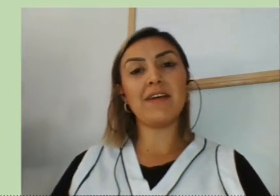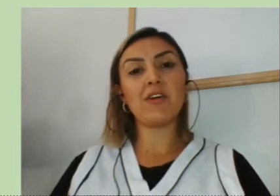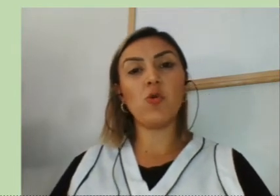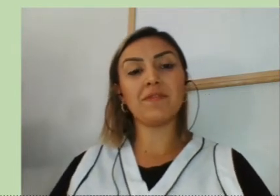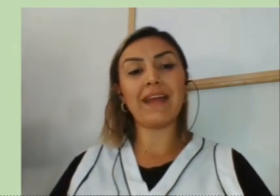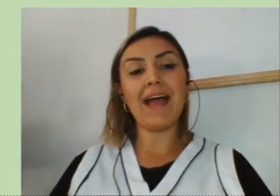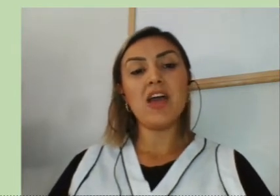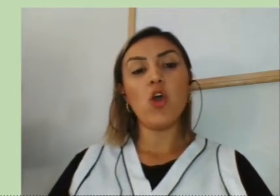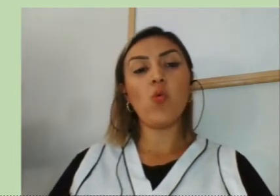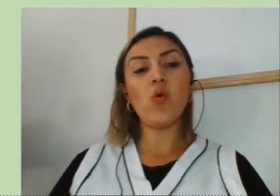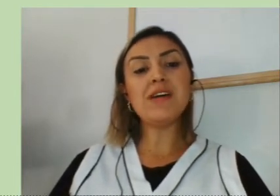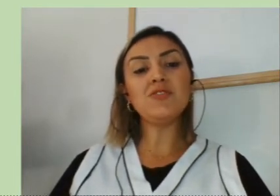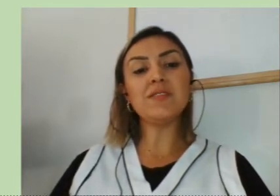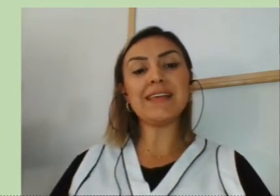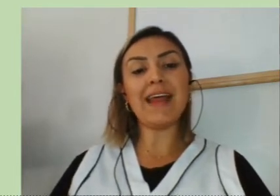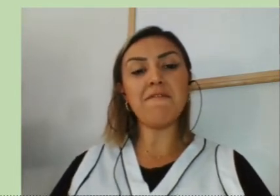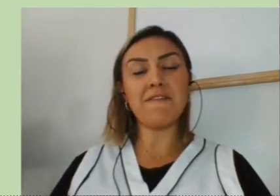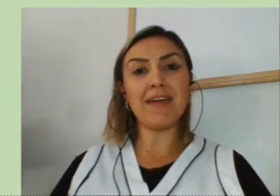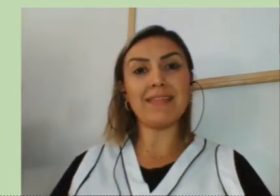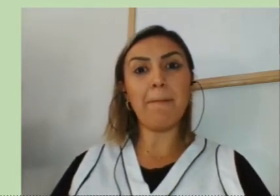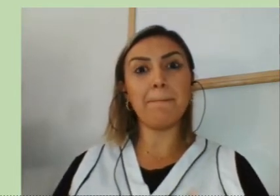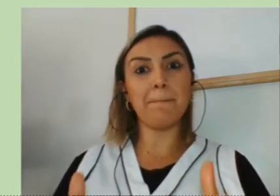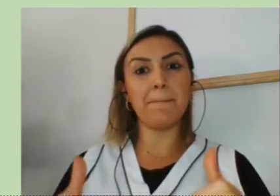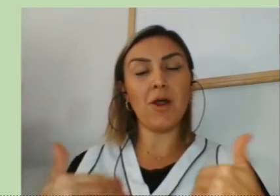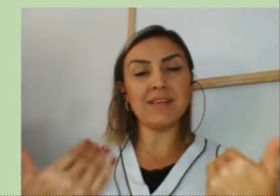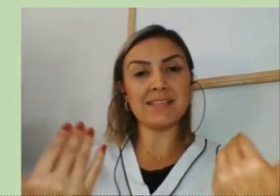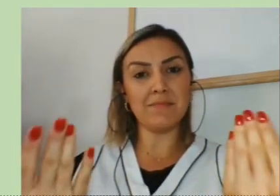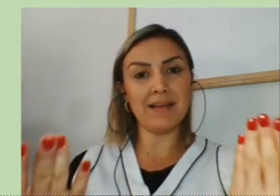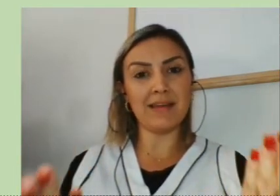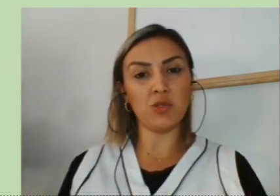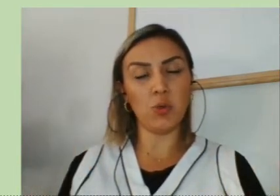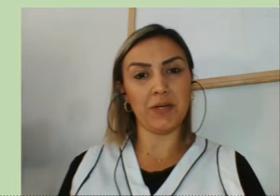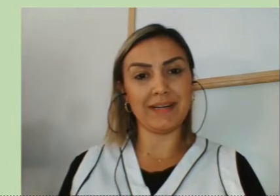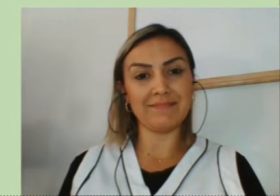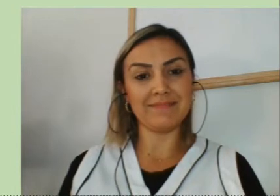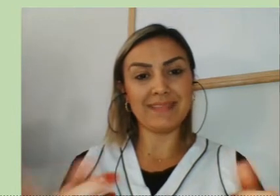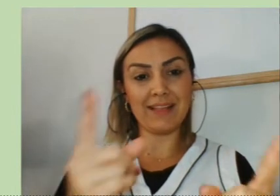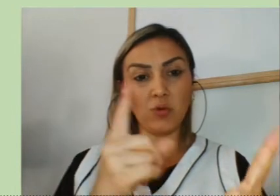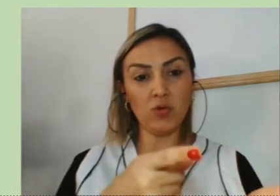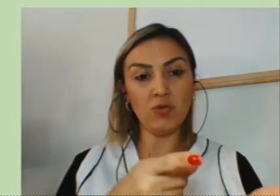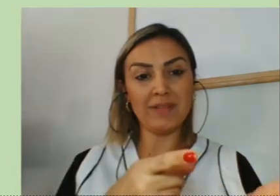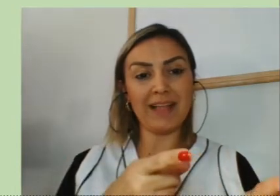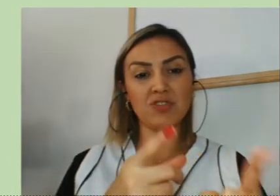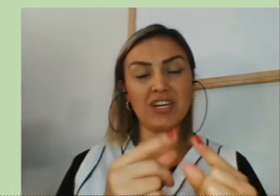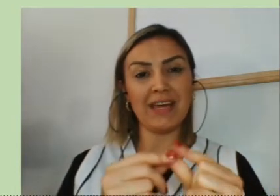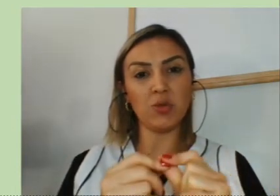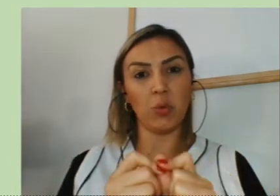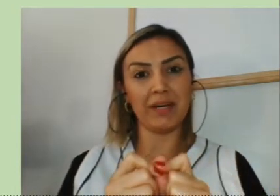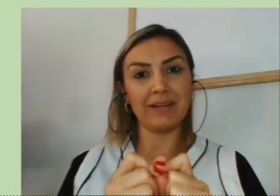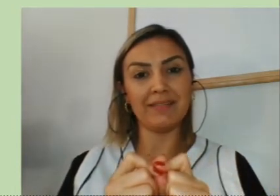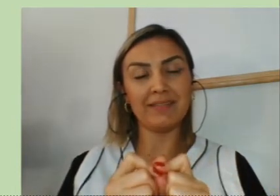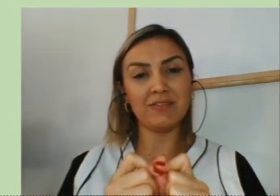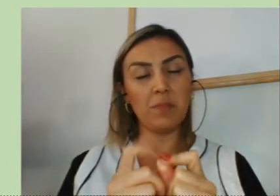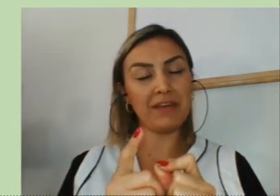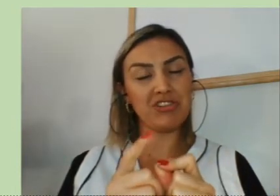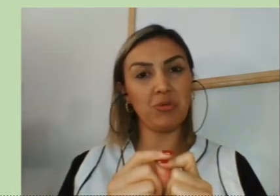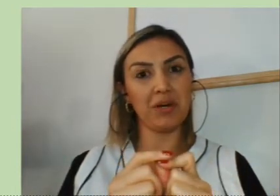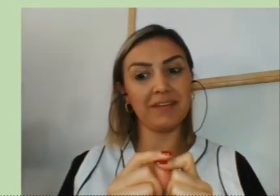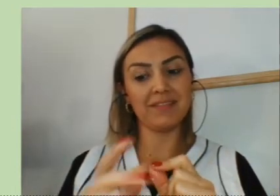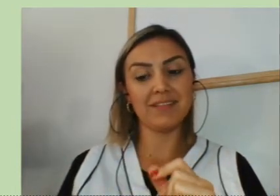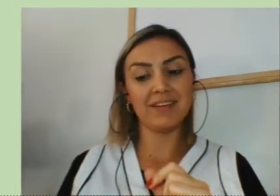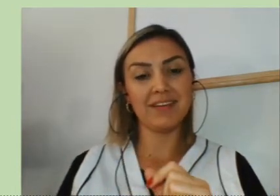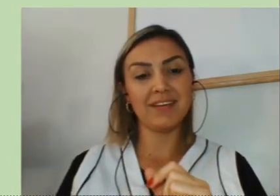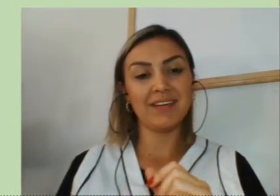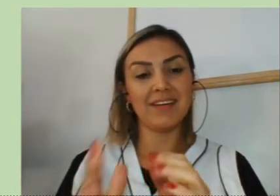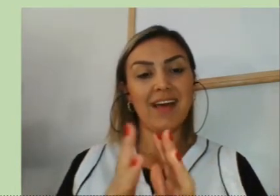Agora você vai encontrar quando será feita a próxima leitura. Tá tudo no dados de leitura do